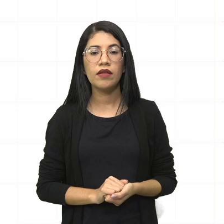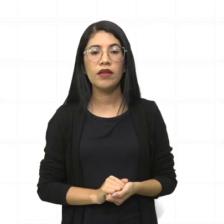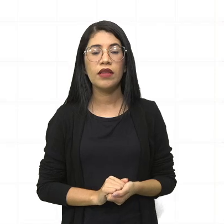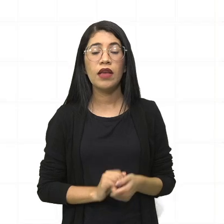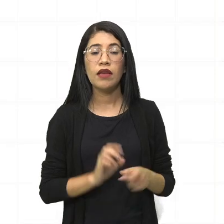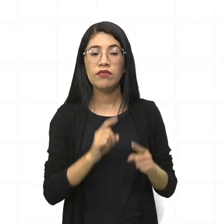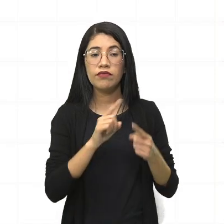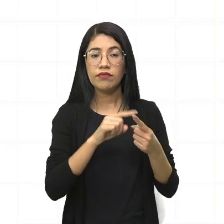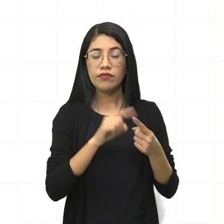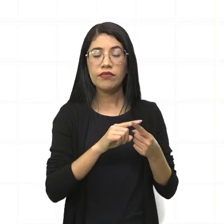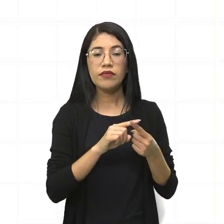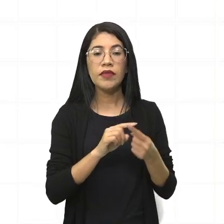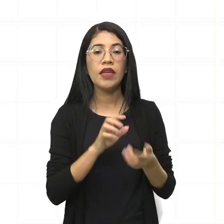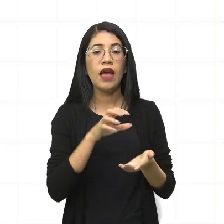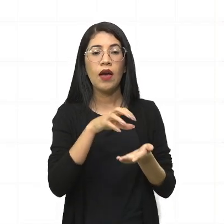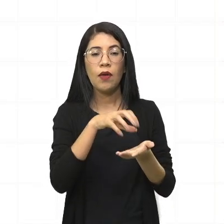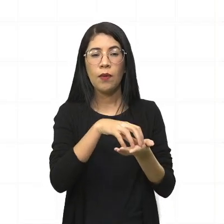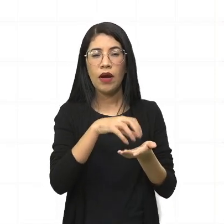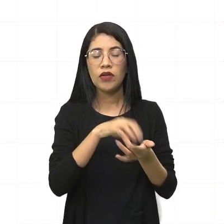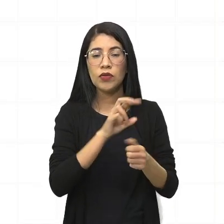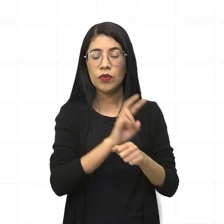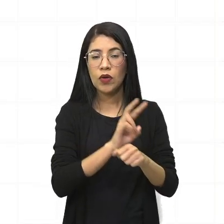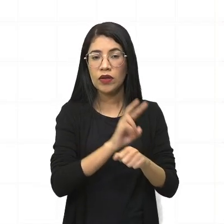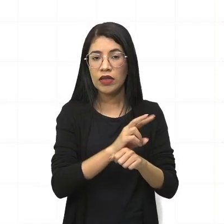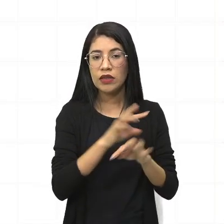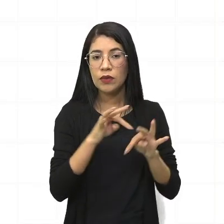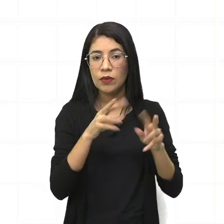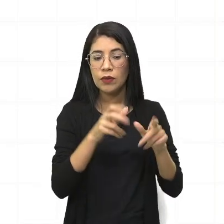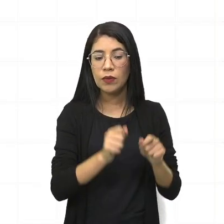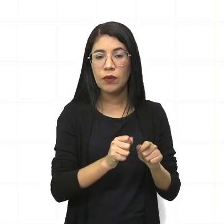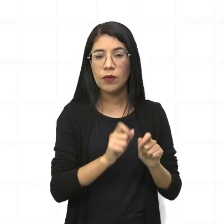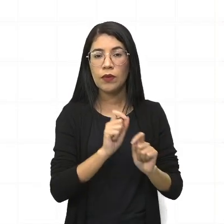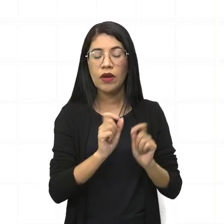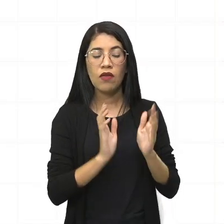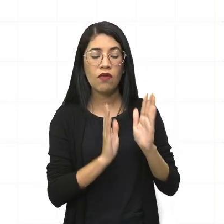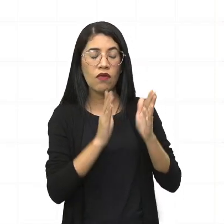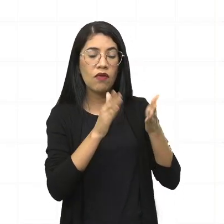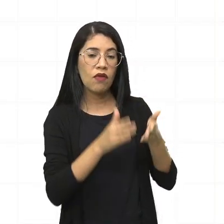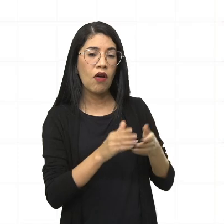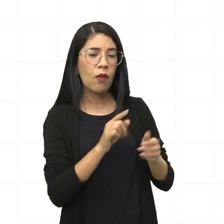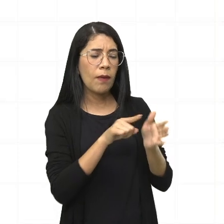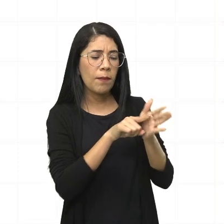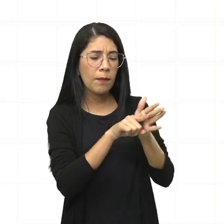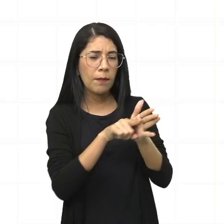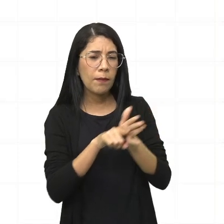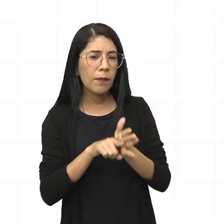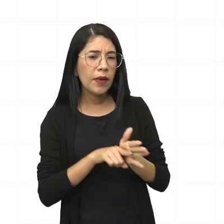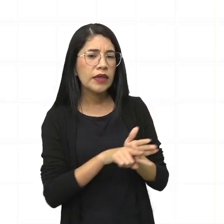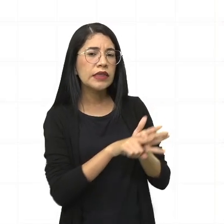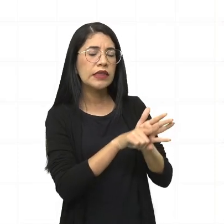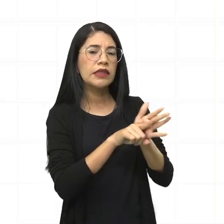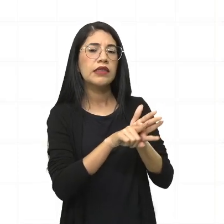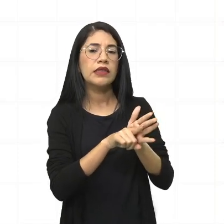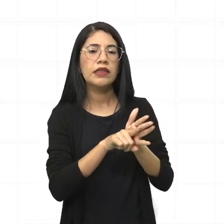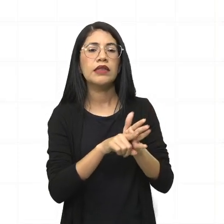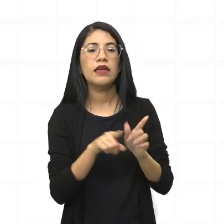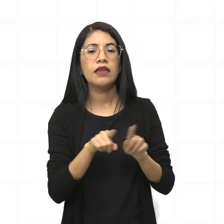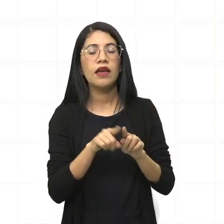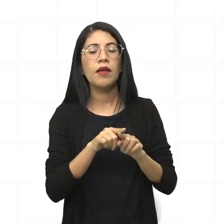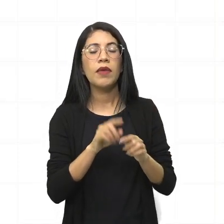de proteção integral, que são aquelas unidades que estão mais voltadas à pesquisa e à conservação